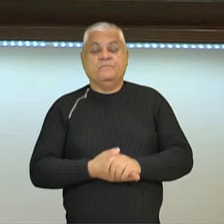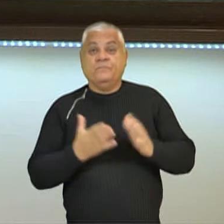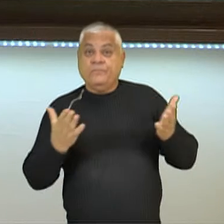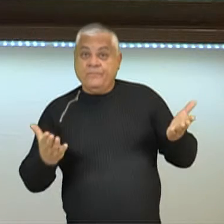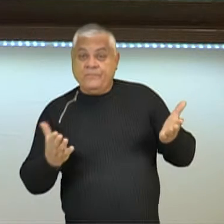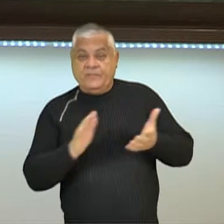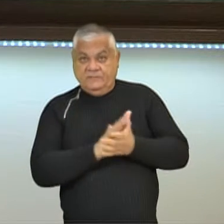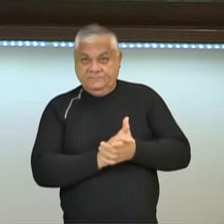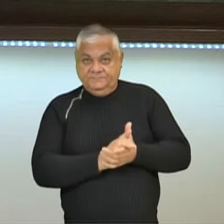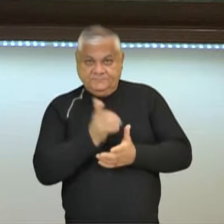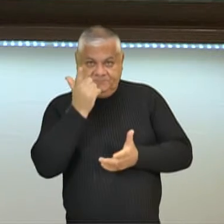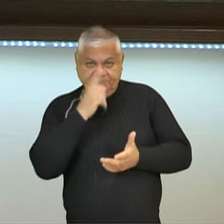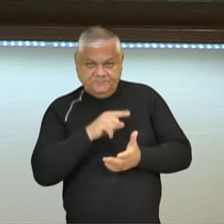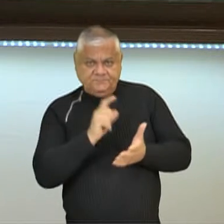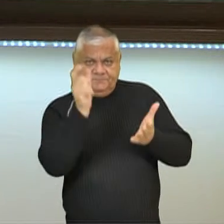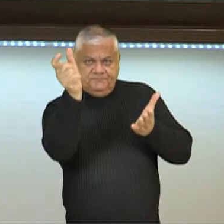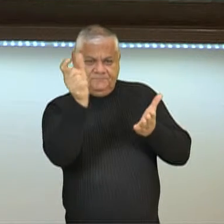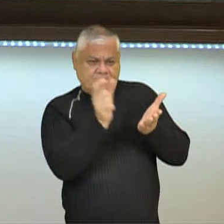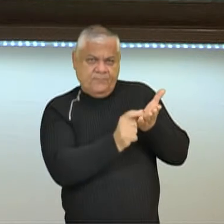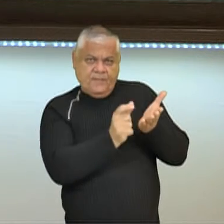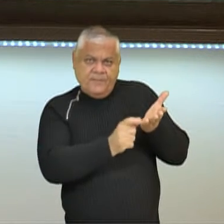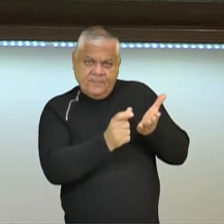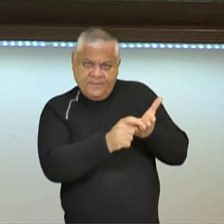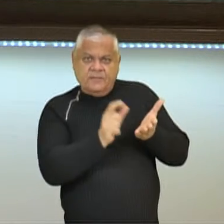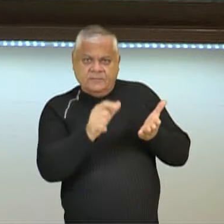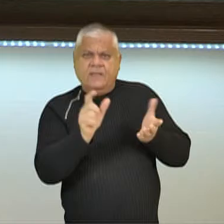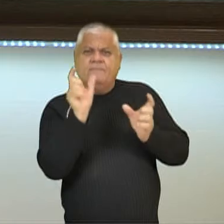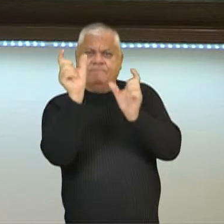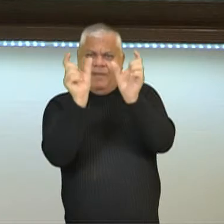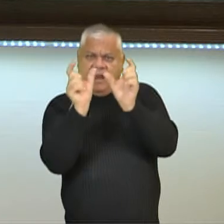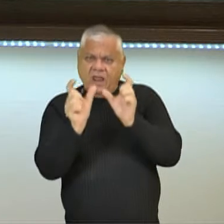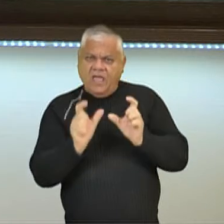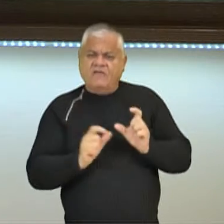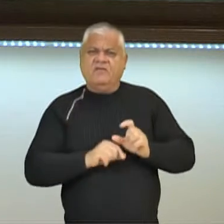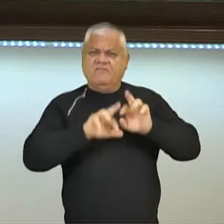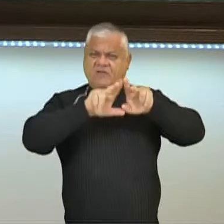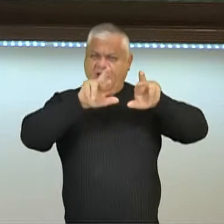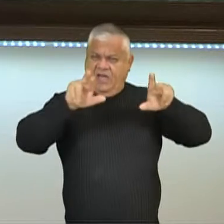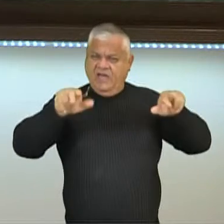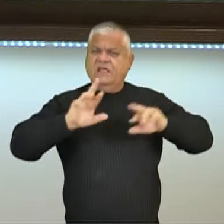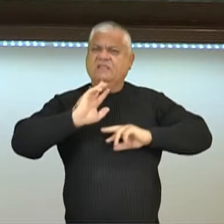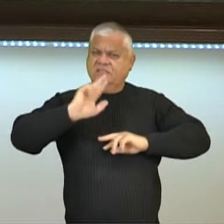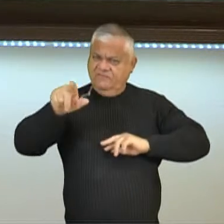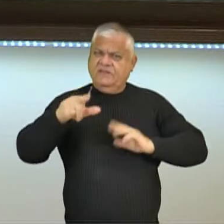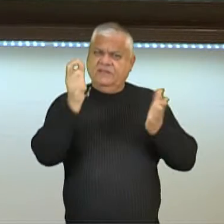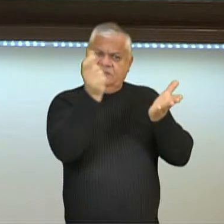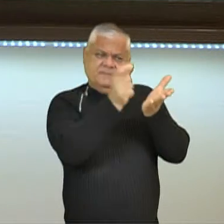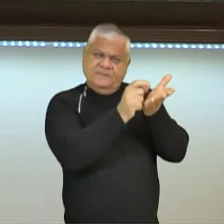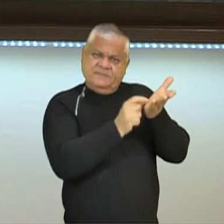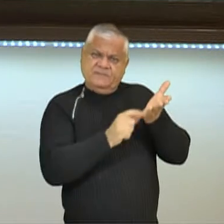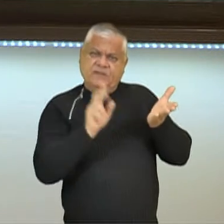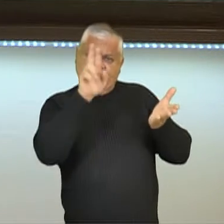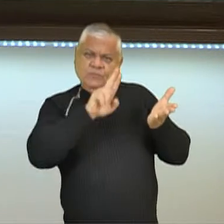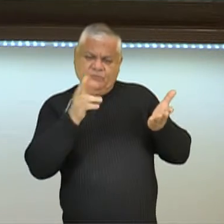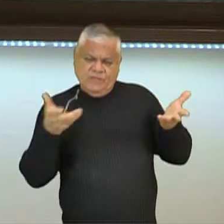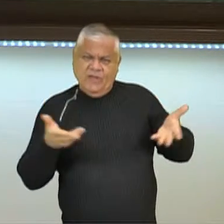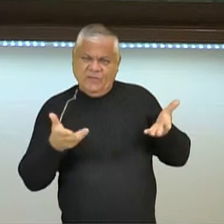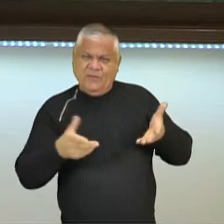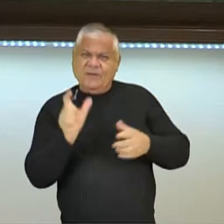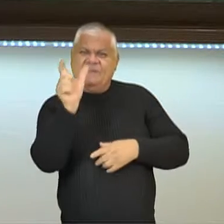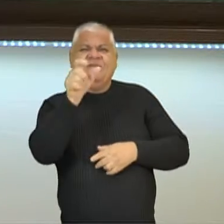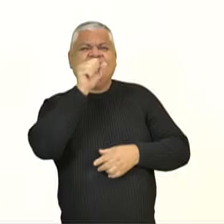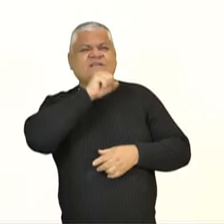Então, estudantes, com certeza você fez ali uma lista de palavras diferentes das que nós utilizamos